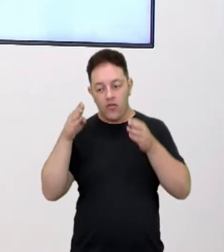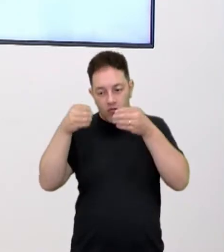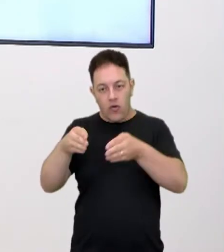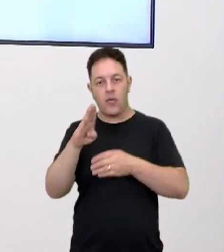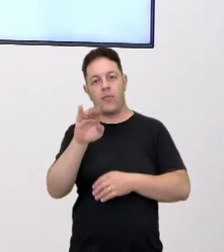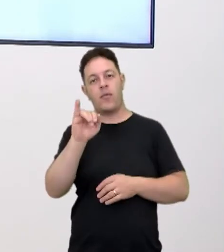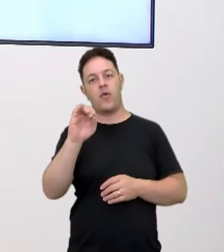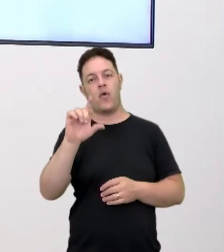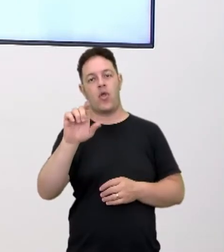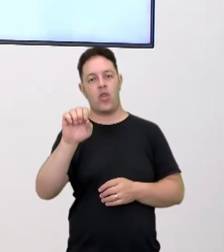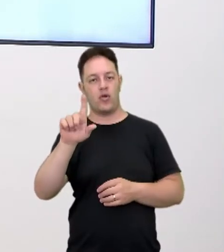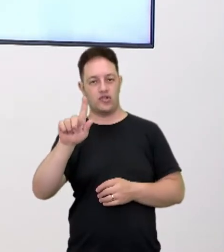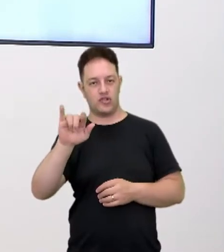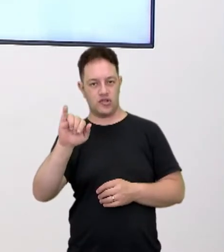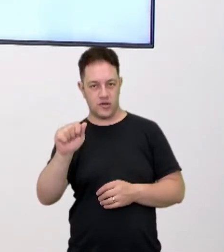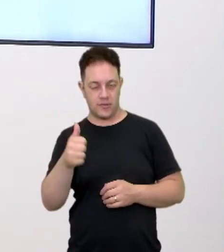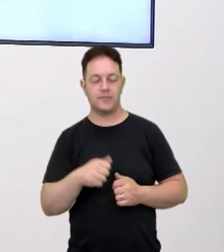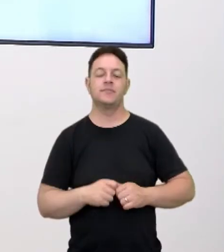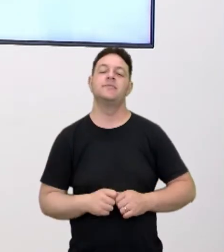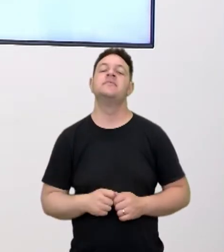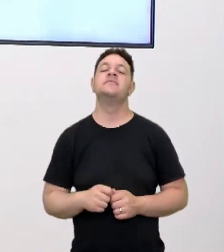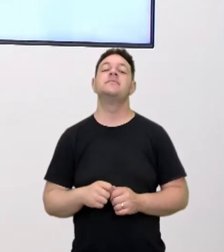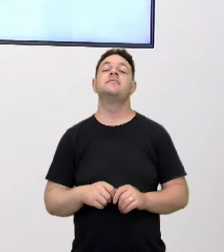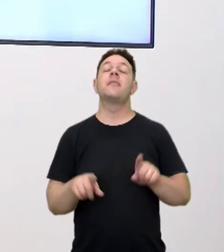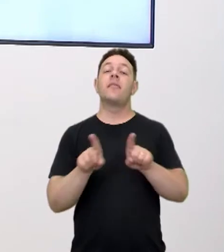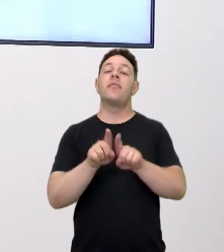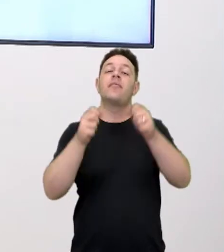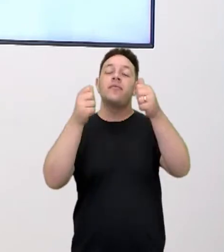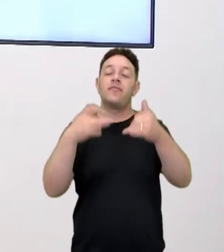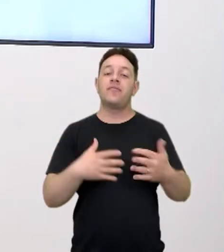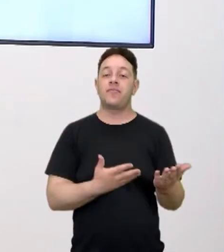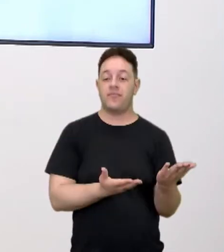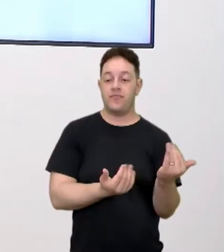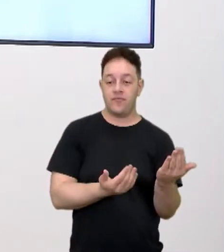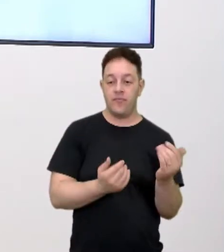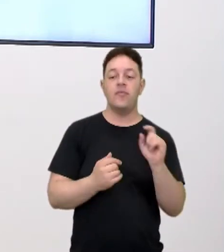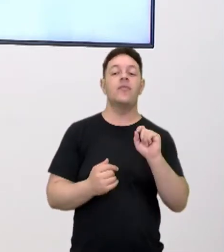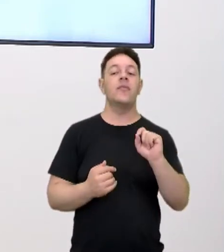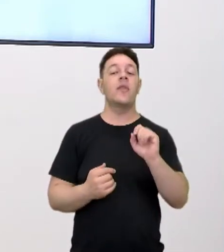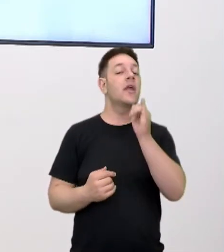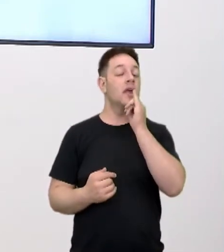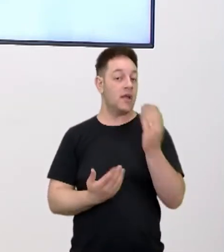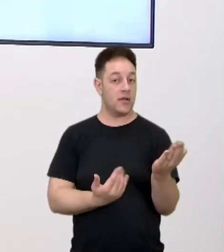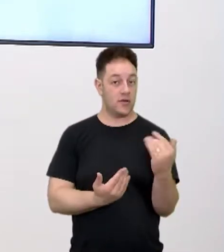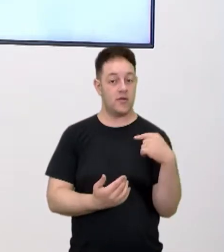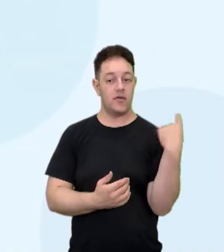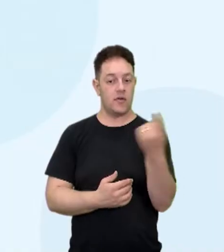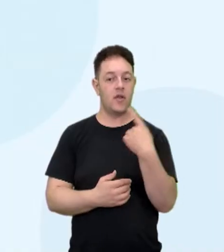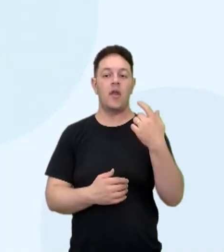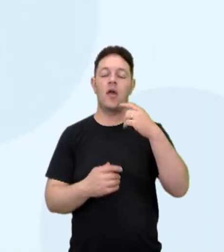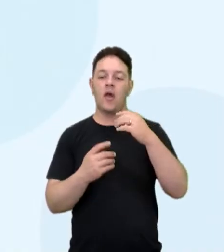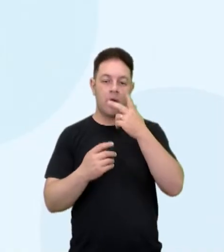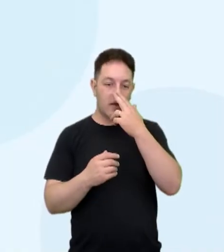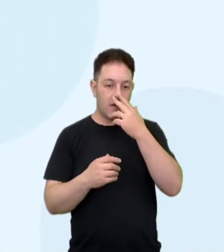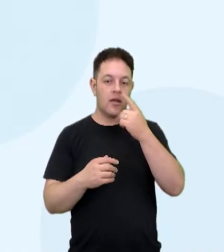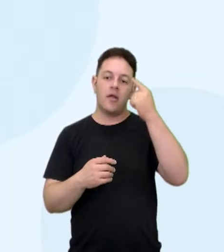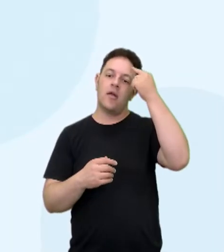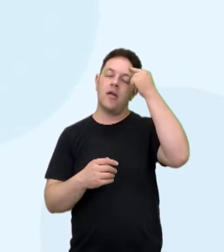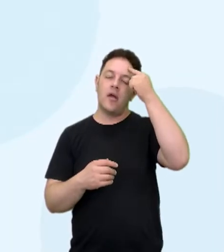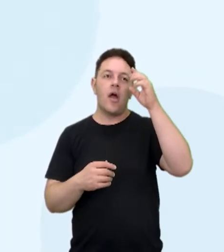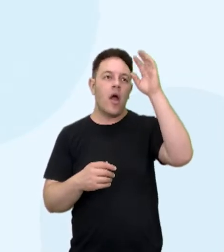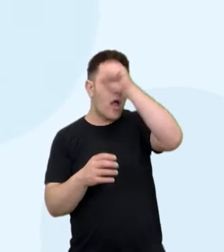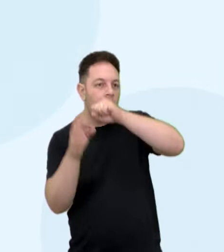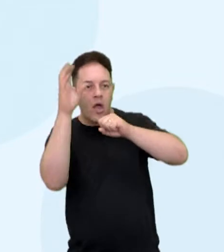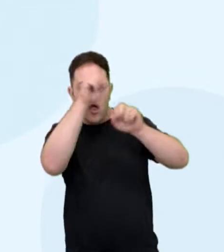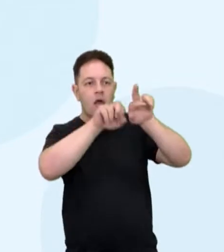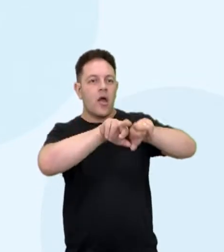biológico. Quando a gente fala também da adolescência, existe também um aumento da capacidade de pensamento abstrato, de conhecimento